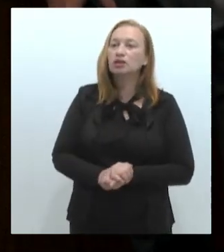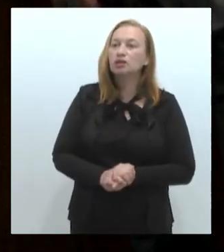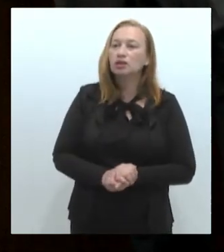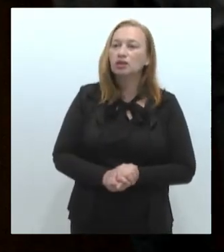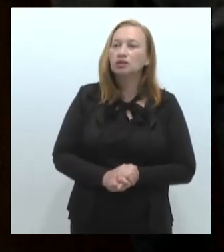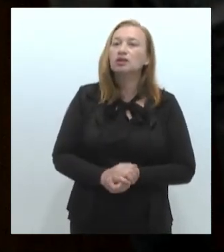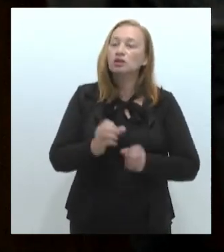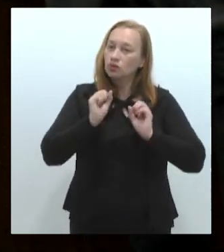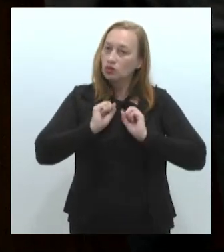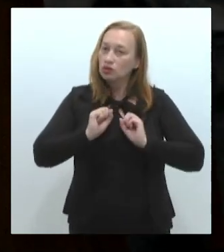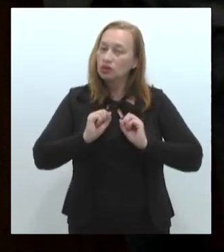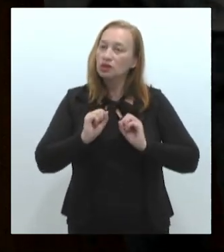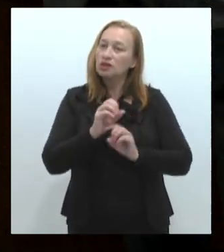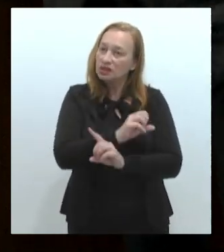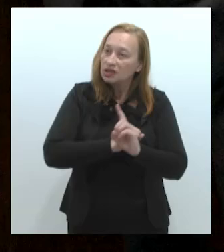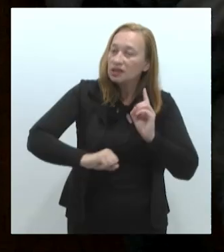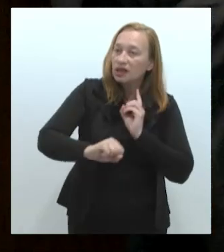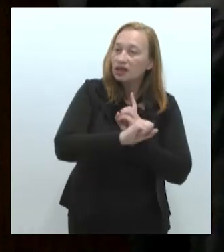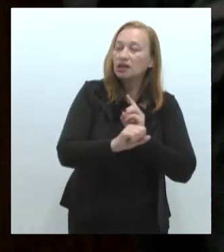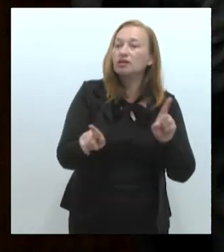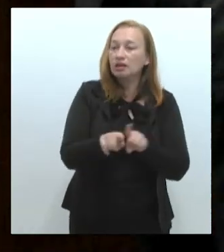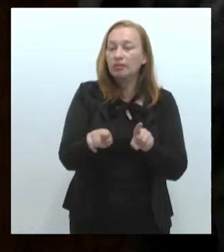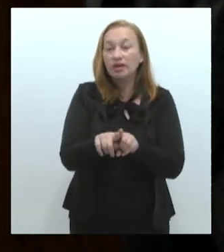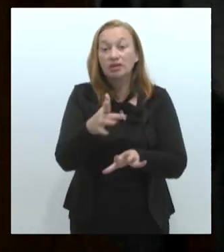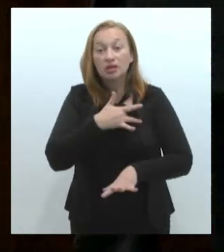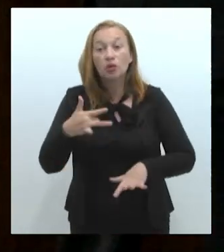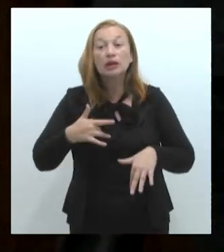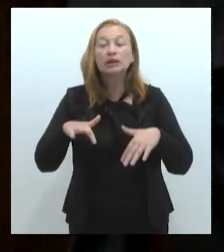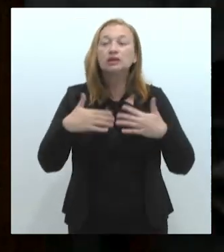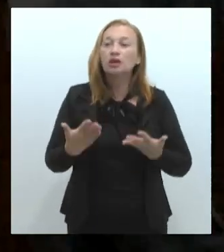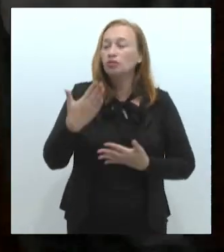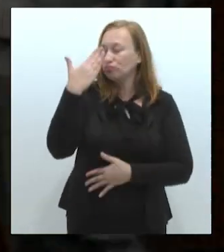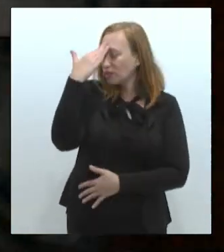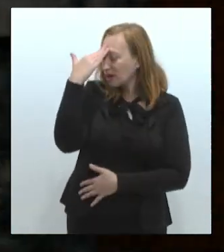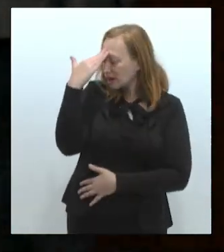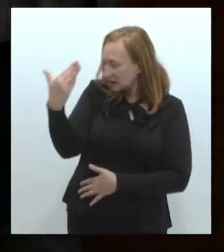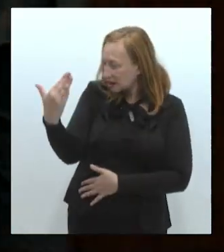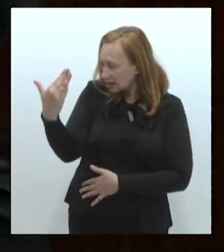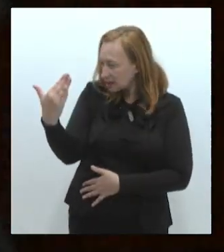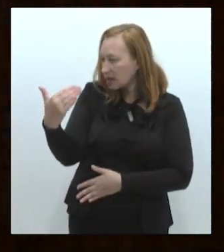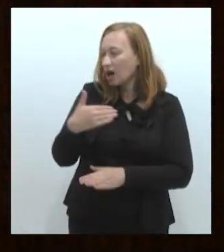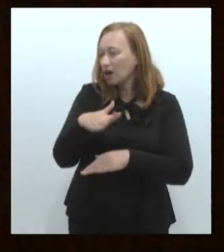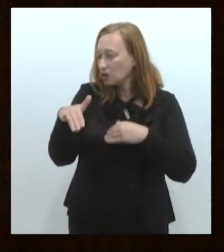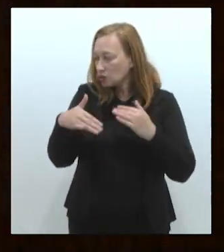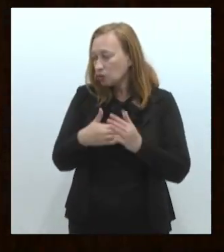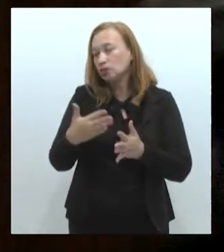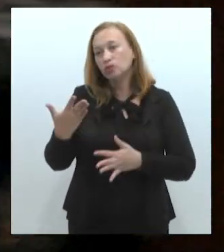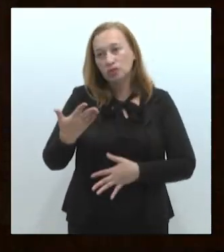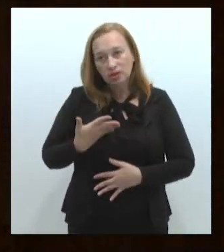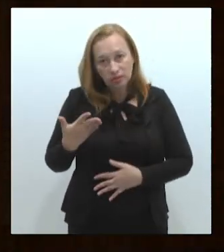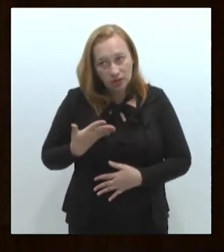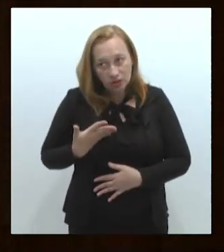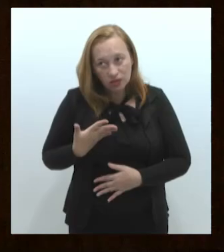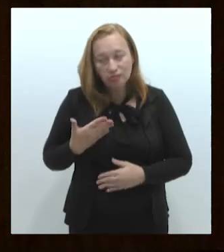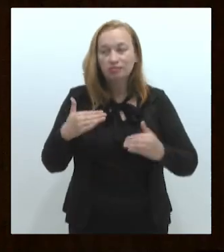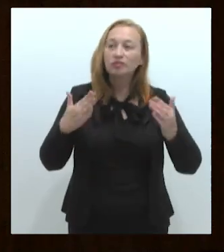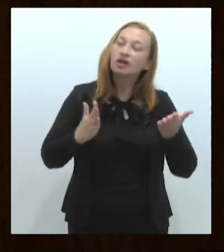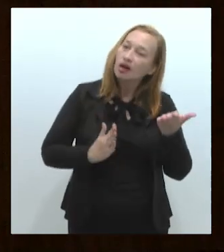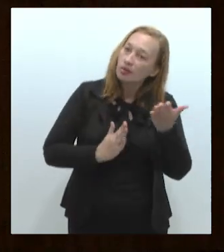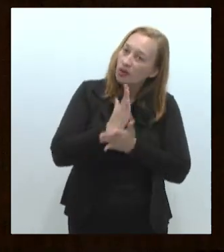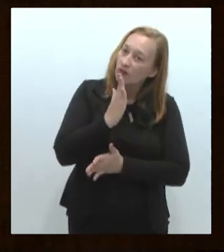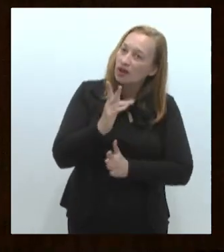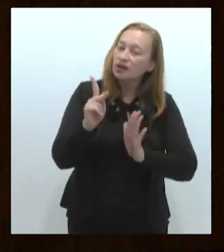da cidadania e defesa da saúde. Portanto, eu agradeço a todos os colegas que aprovaram esse